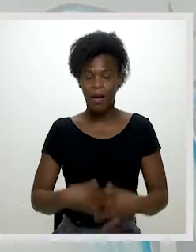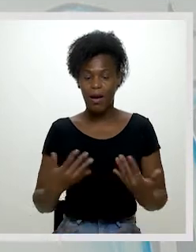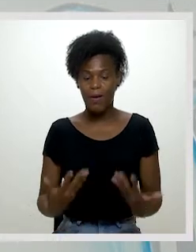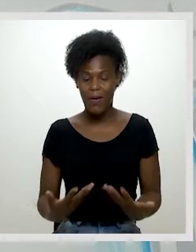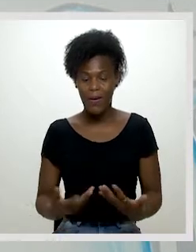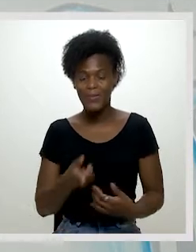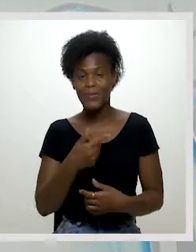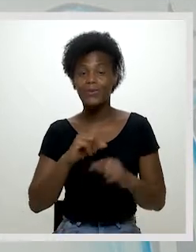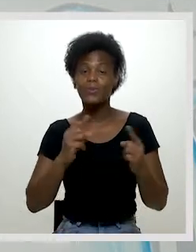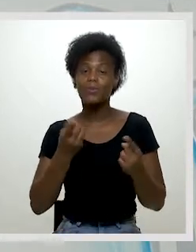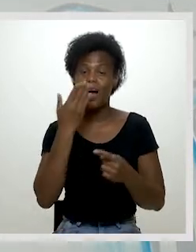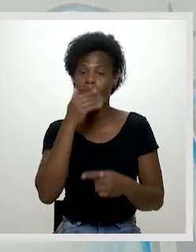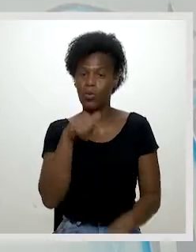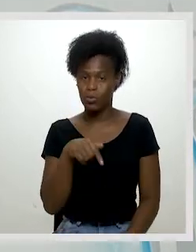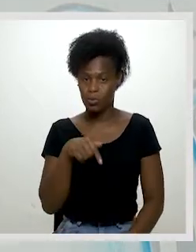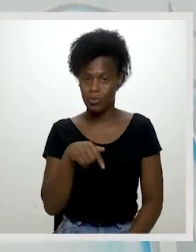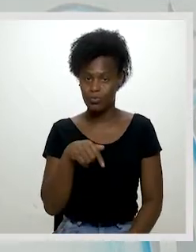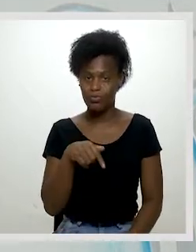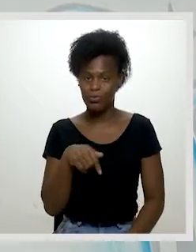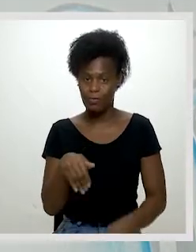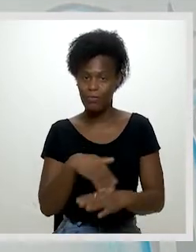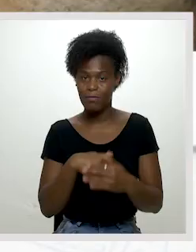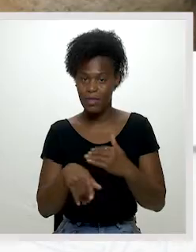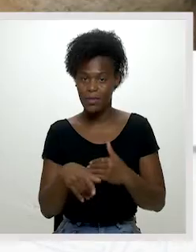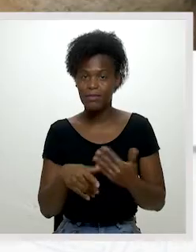Vamos então passar ao sumário da nossa aula de hoje.